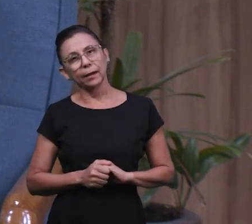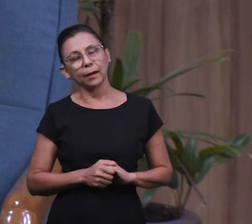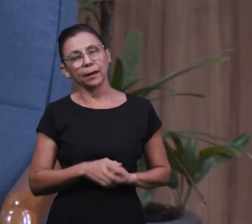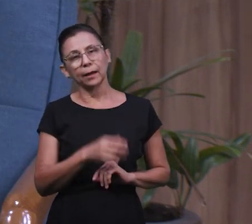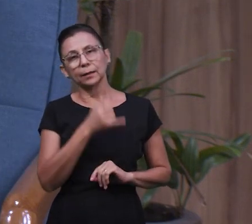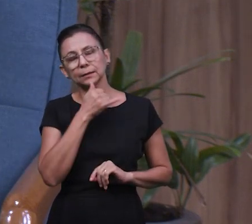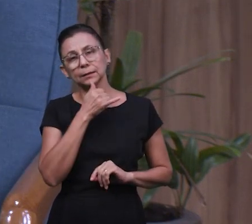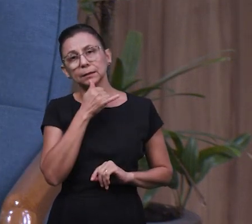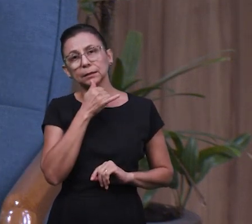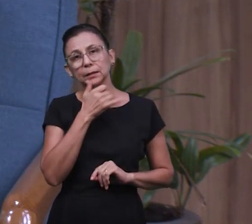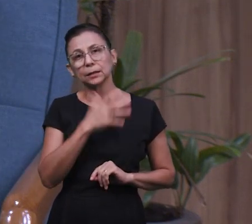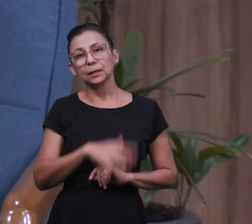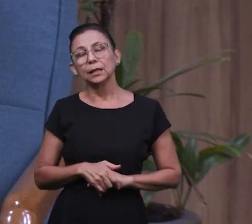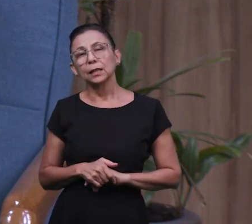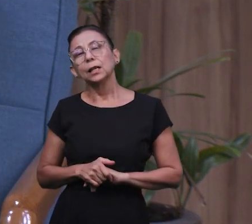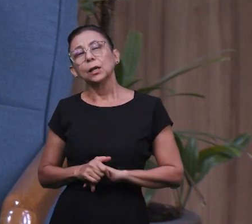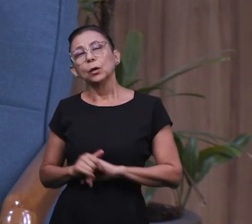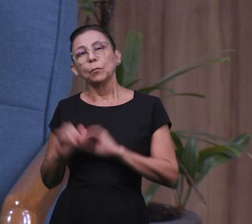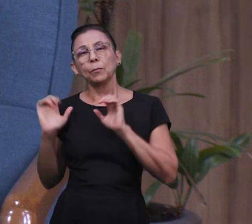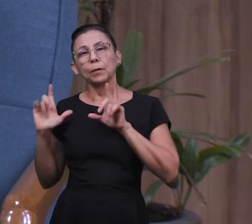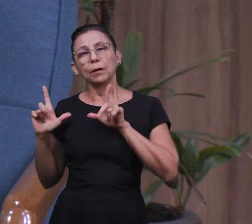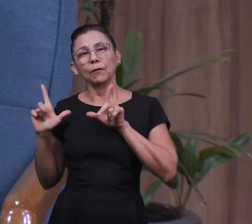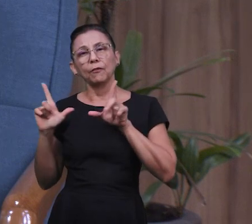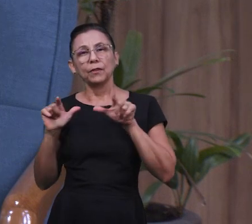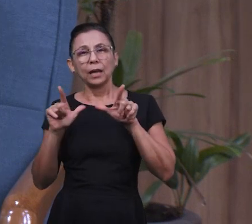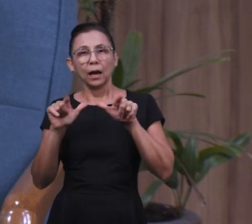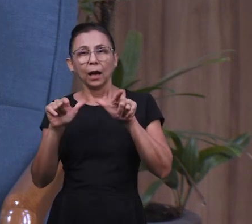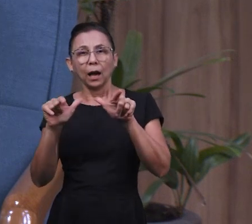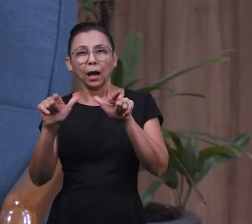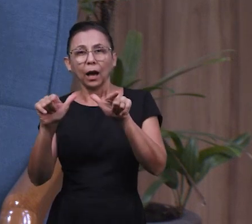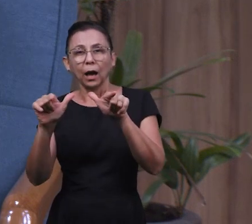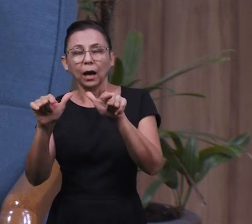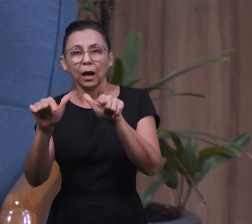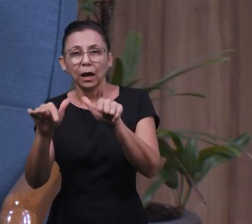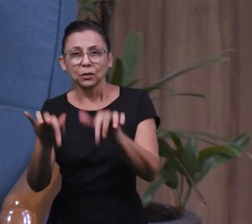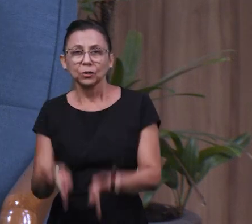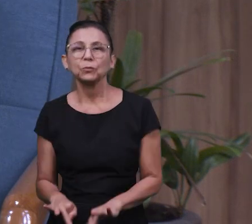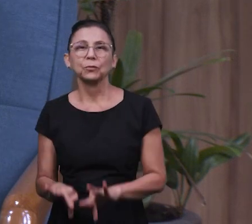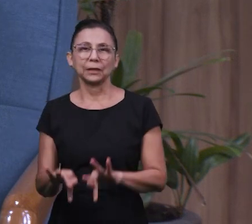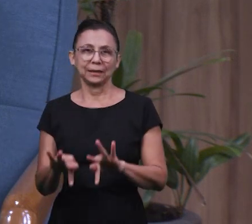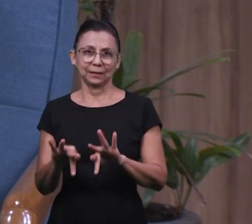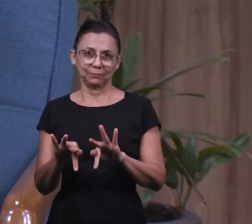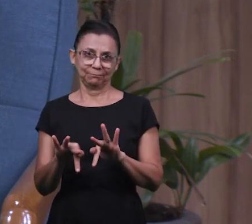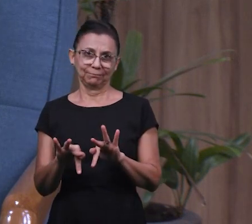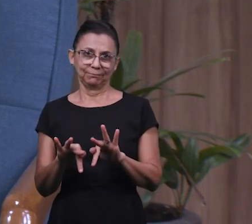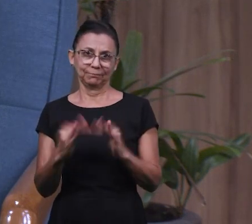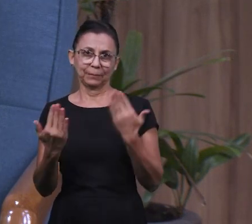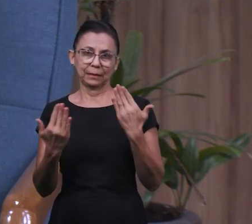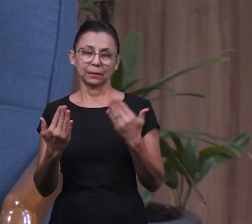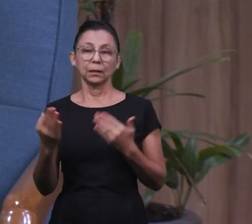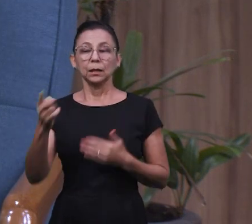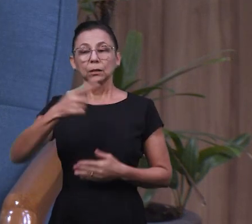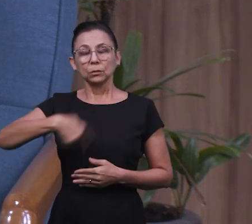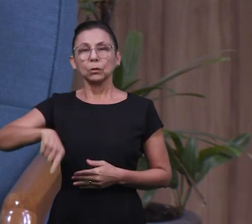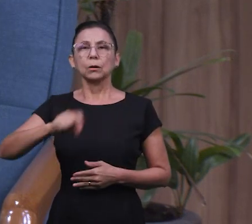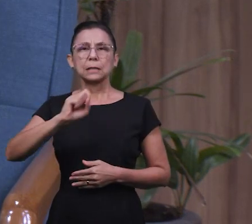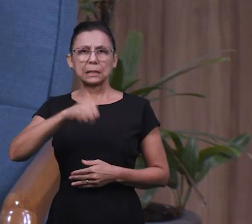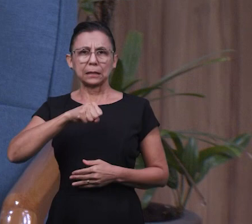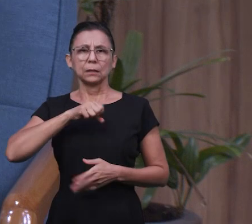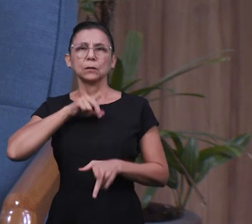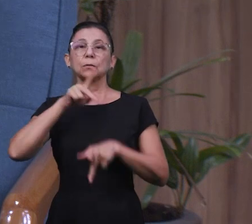jornada que está chegando ao seu final. Nós somos um povo, uma igreja,